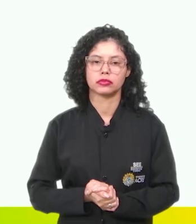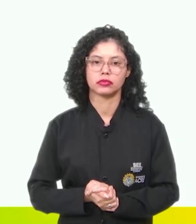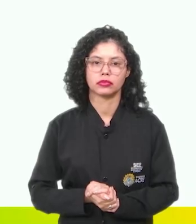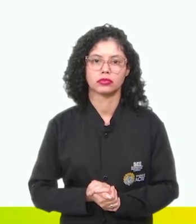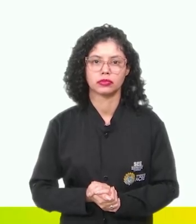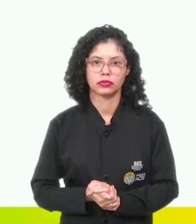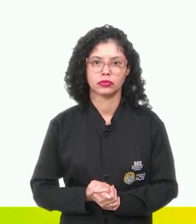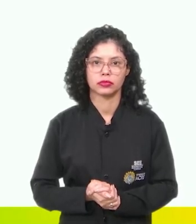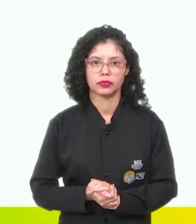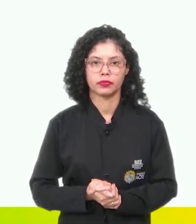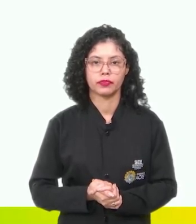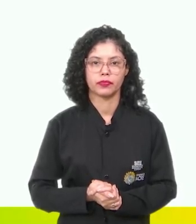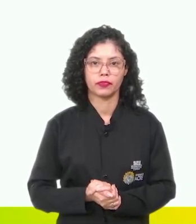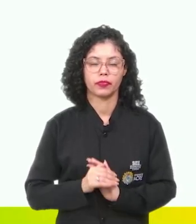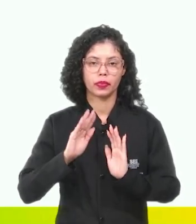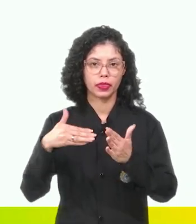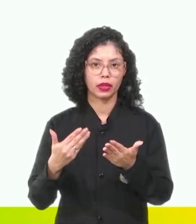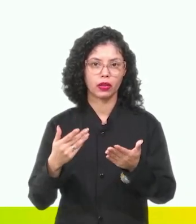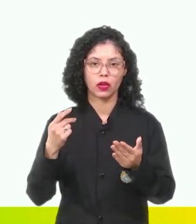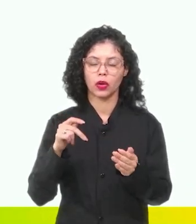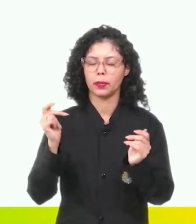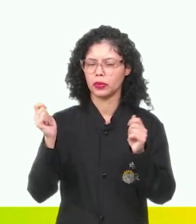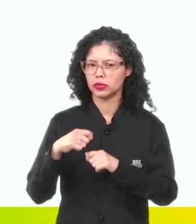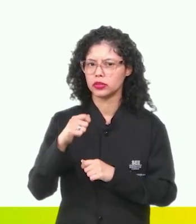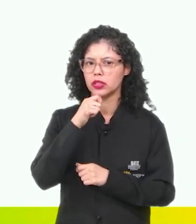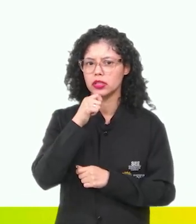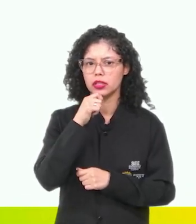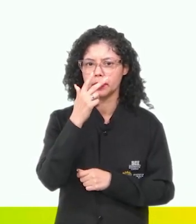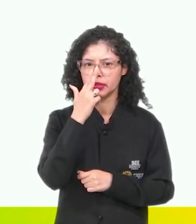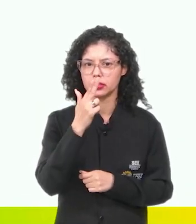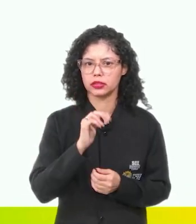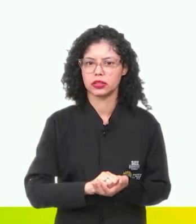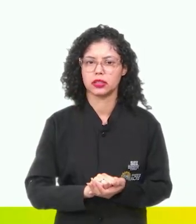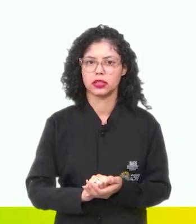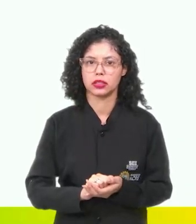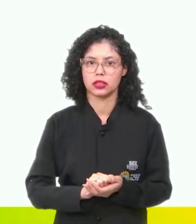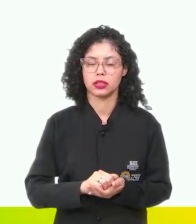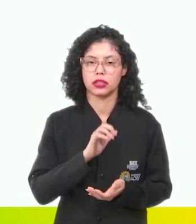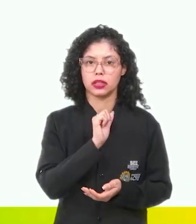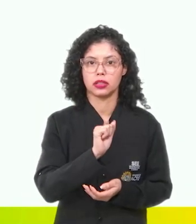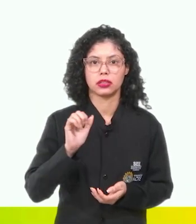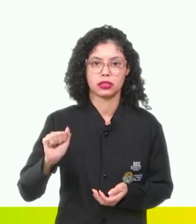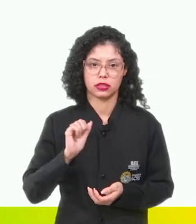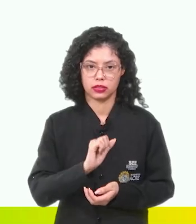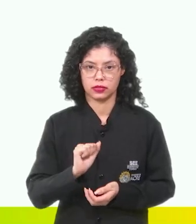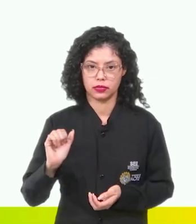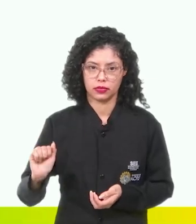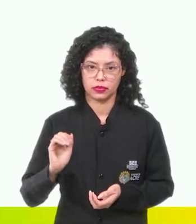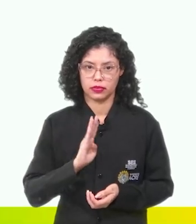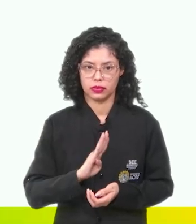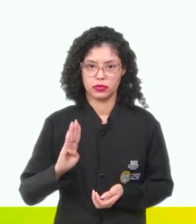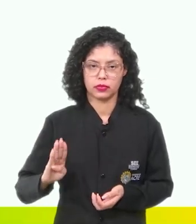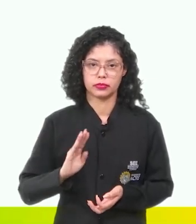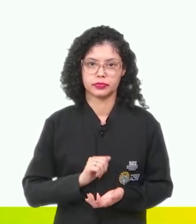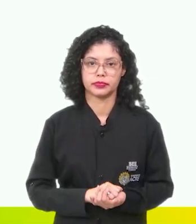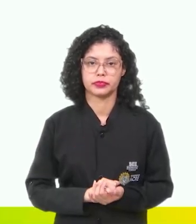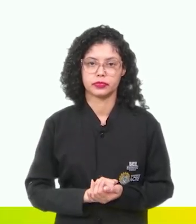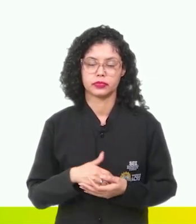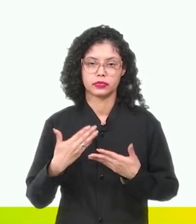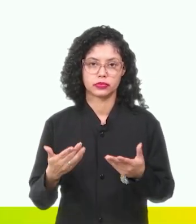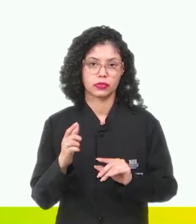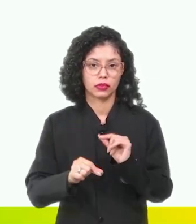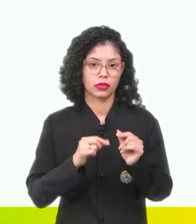ok? E qual é a probabilidade de aparecer azinho, bezinho, azinho, bezinho, bezinho? A questão me fala o